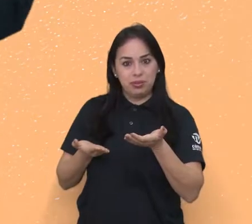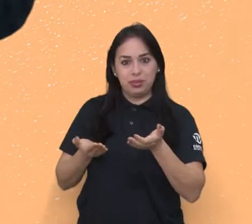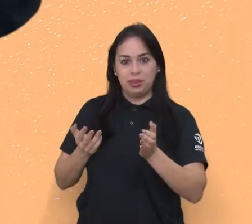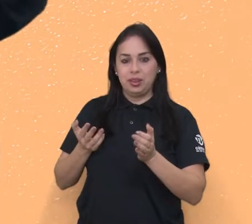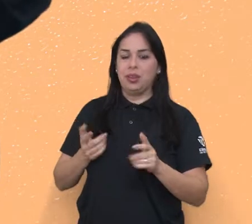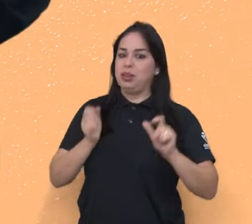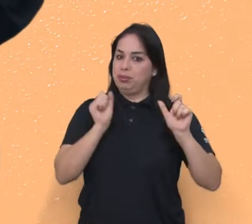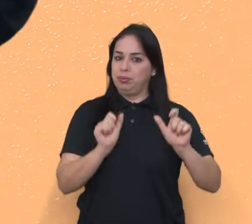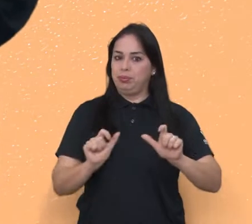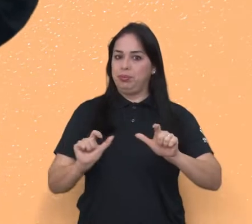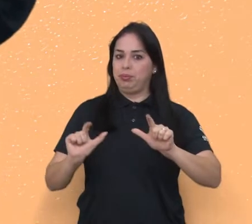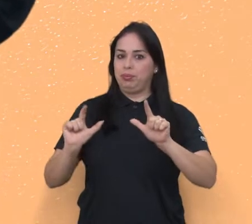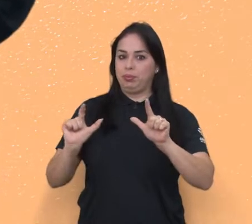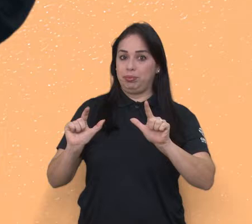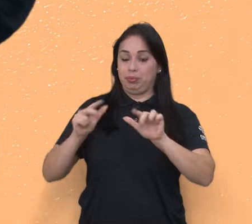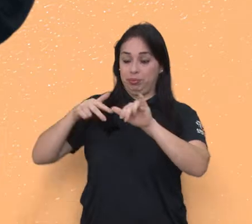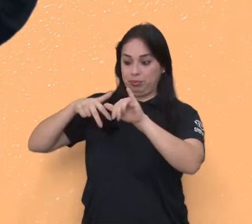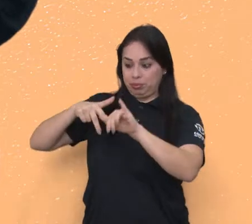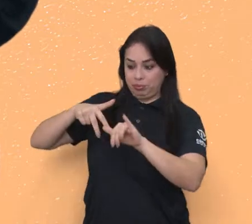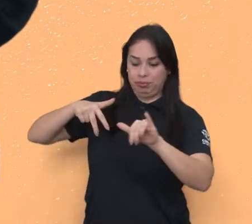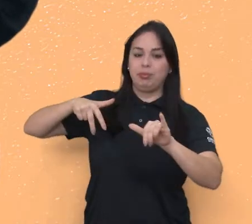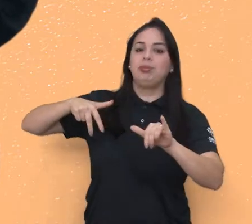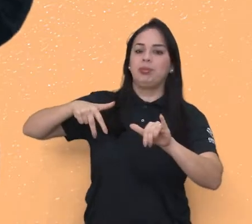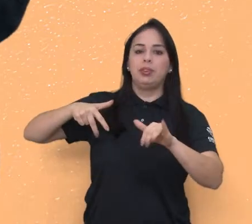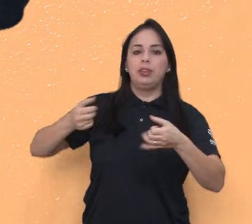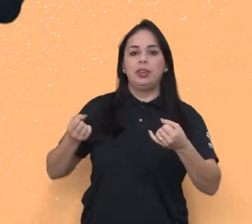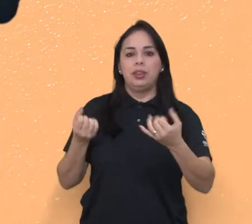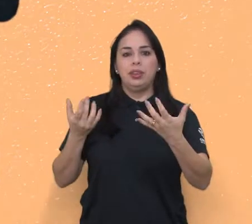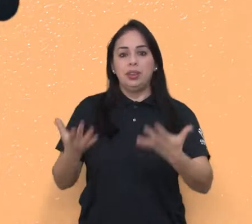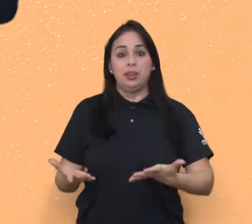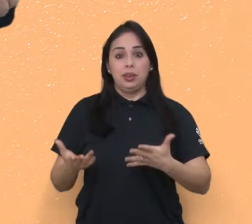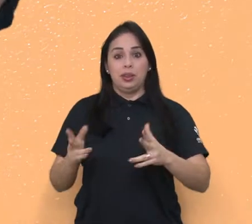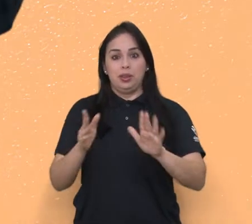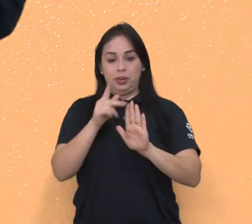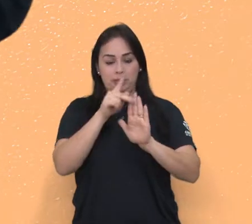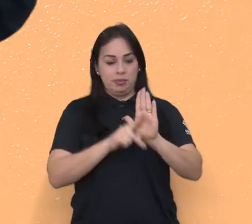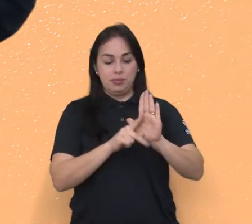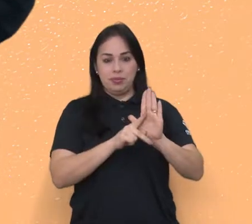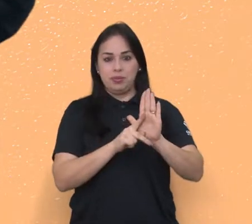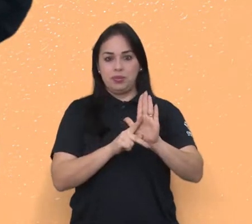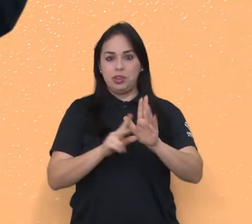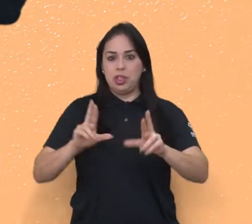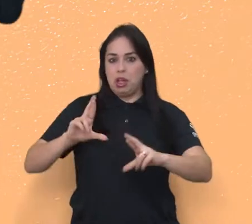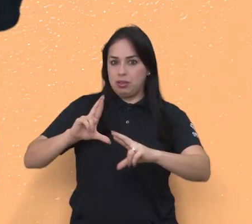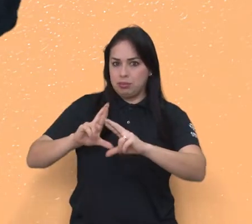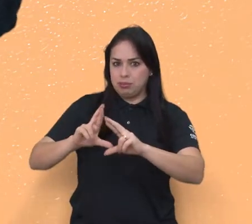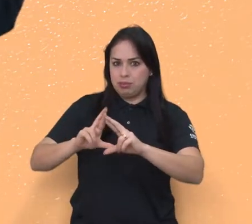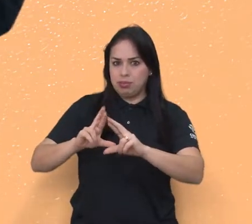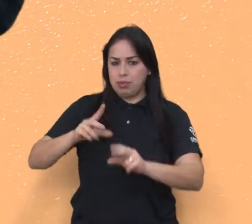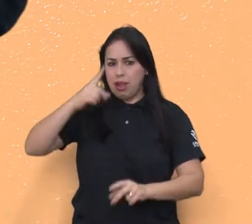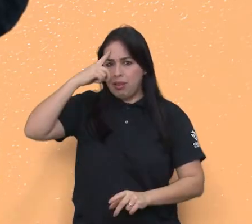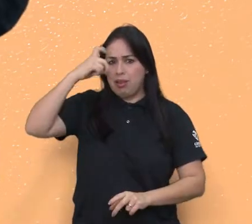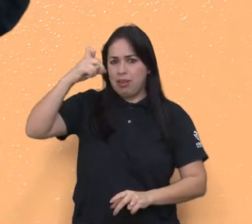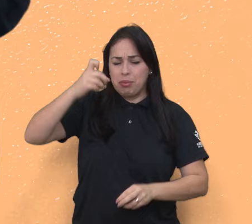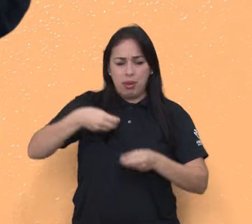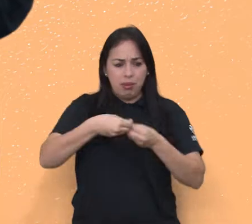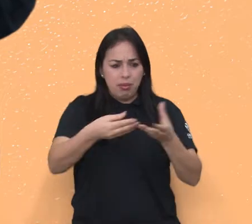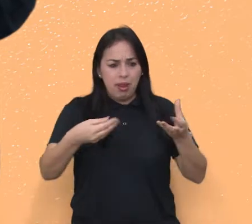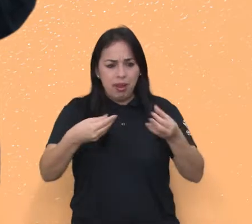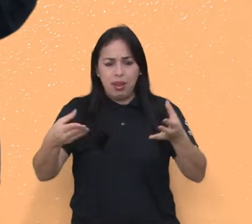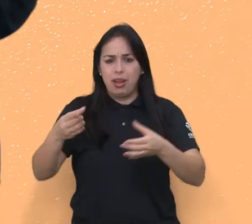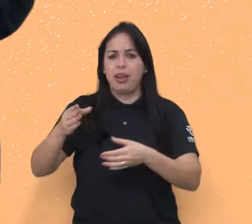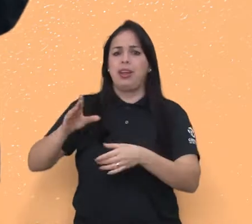Seja bem-vindo ao nosso programa. O Com a Palavra de hoje fala sobre o projeto Reciclaí, idealizado para levar